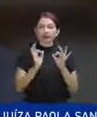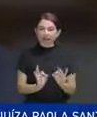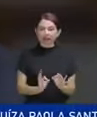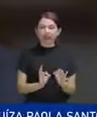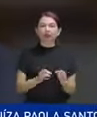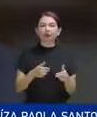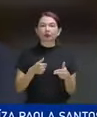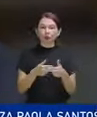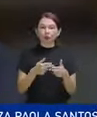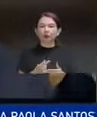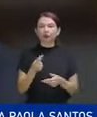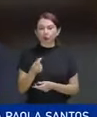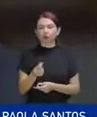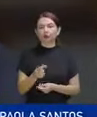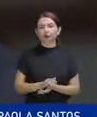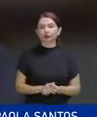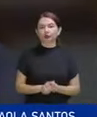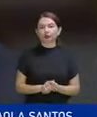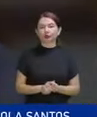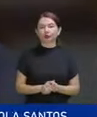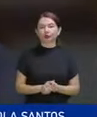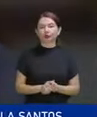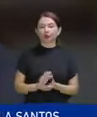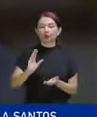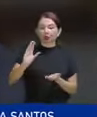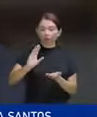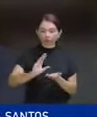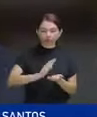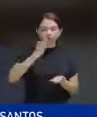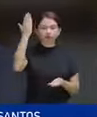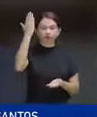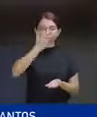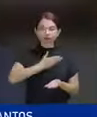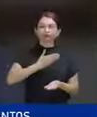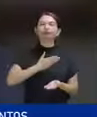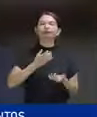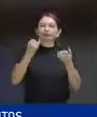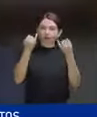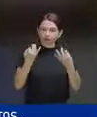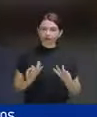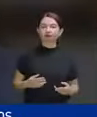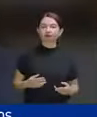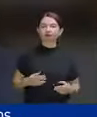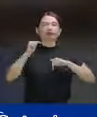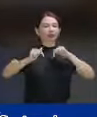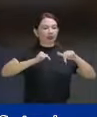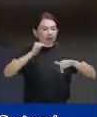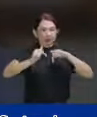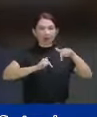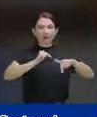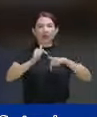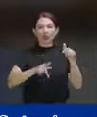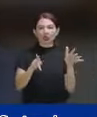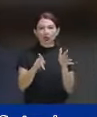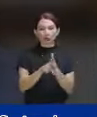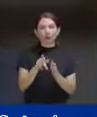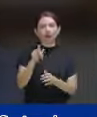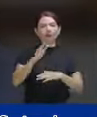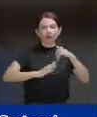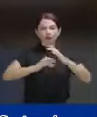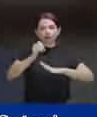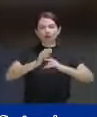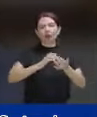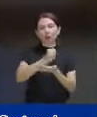gasto, cuja entrega foi plenamente comprovada e se justificou pela complexidade das atividades desenvolvidas pelo